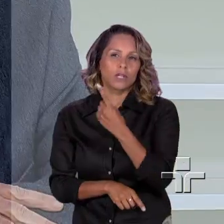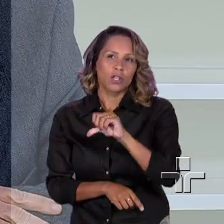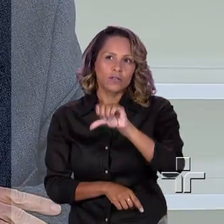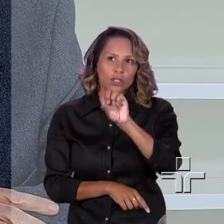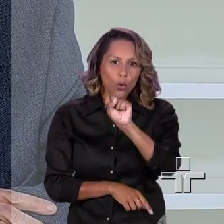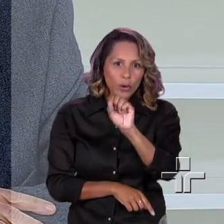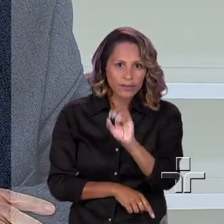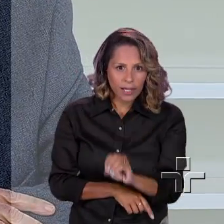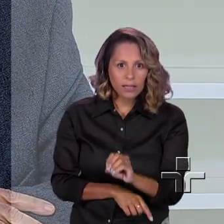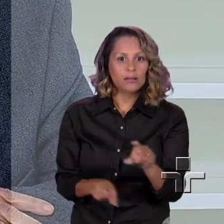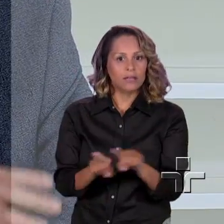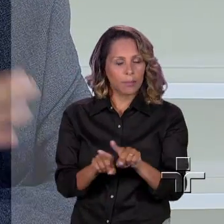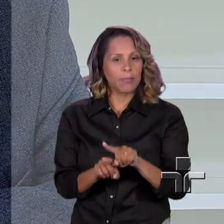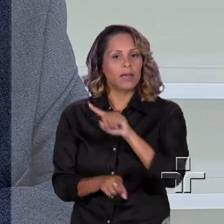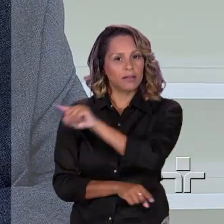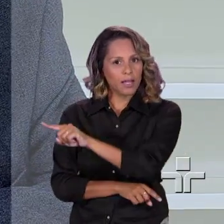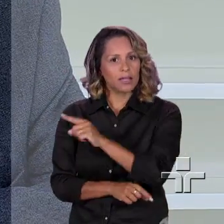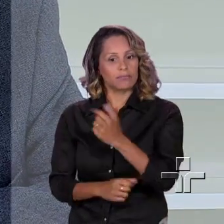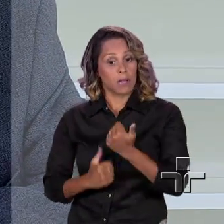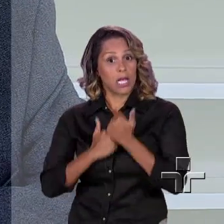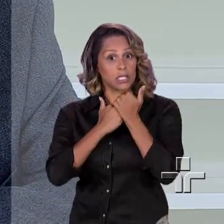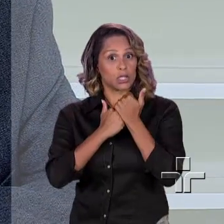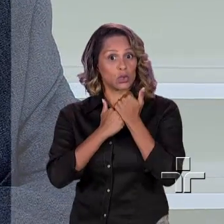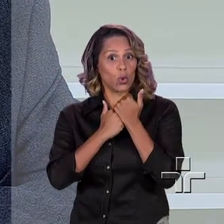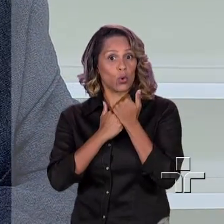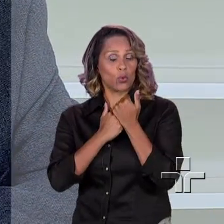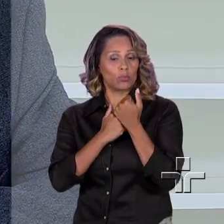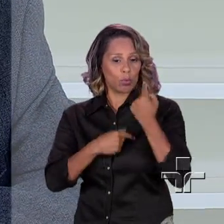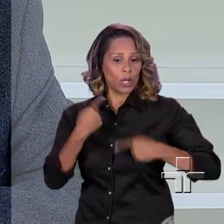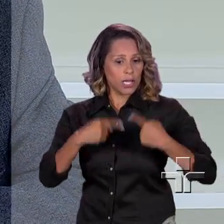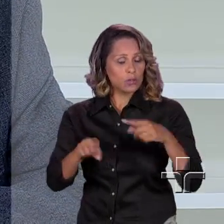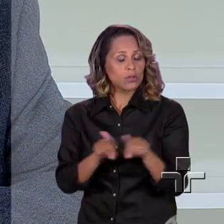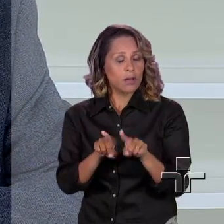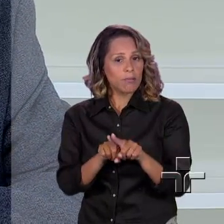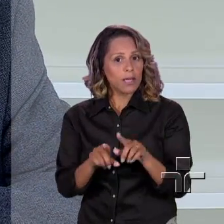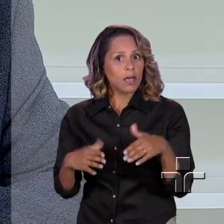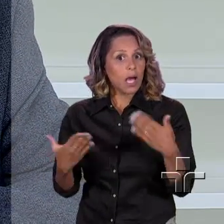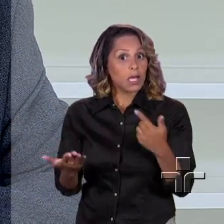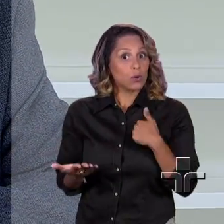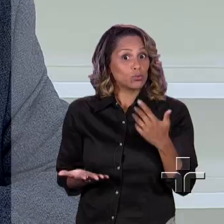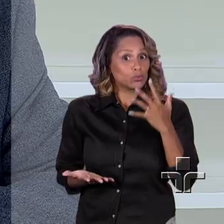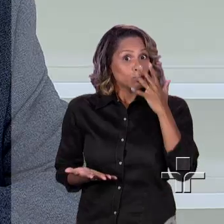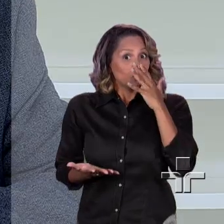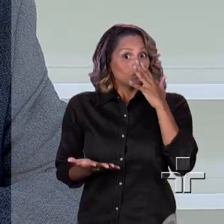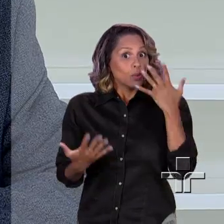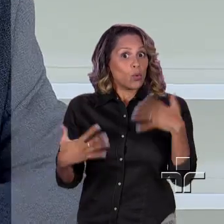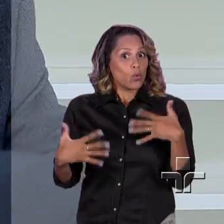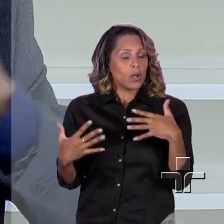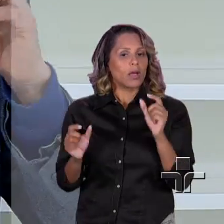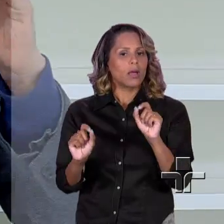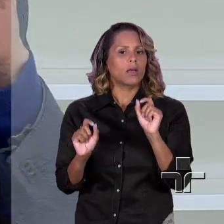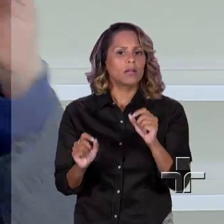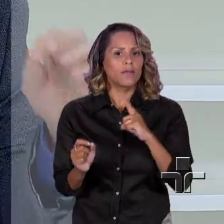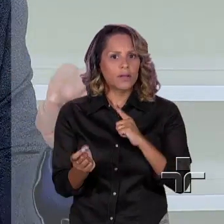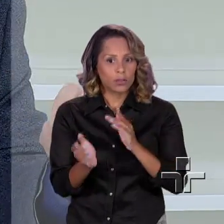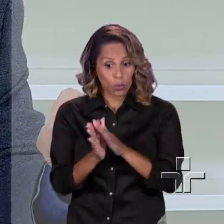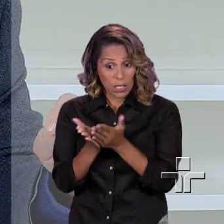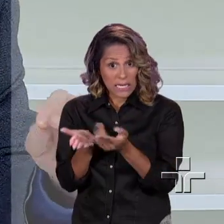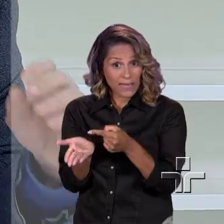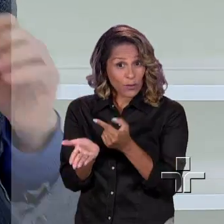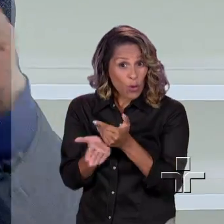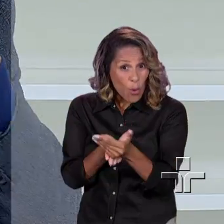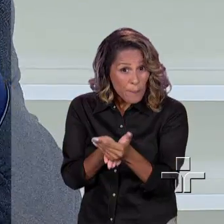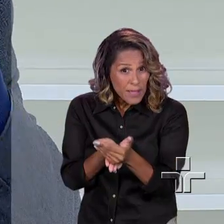assessor parlamentar. Exatamente por isso, eu tive uma surpresa muito grande, logo no início do livro, na